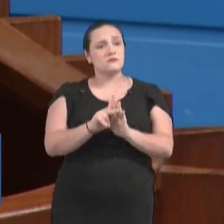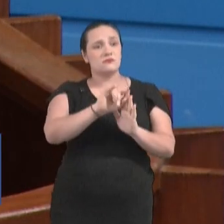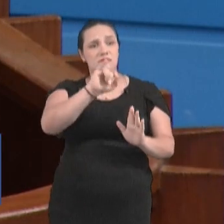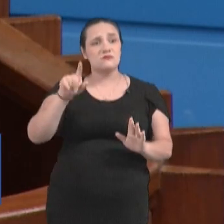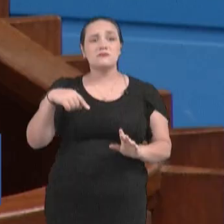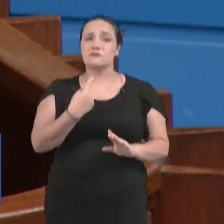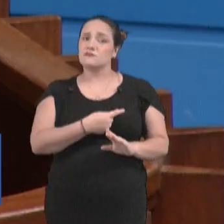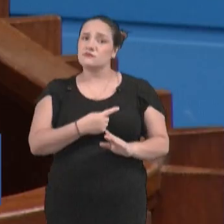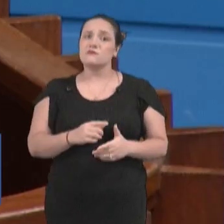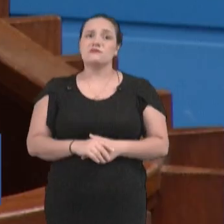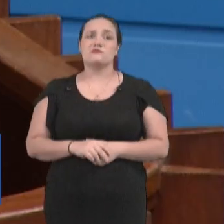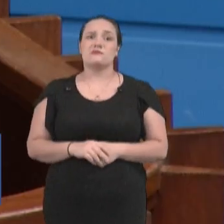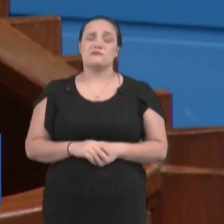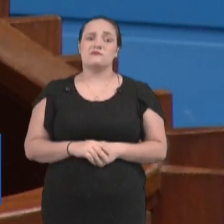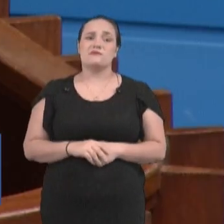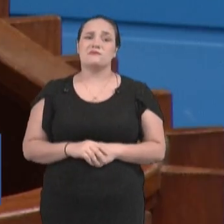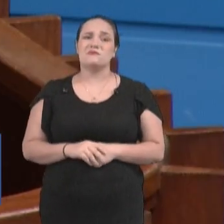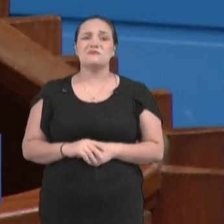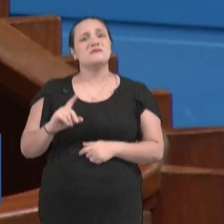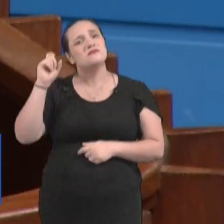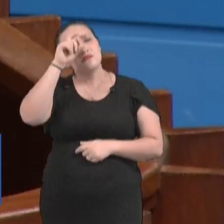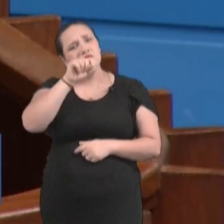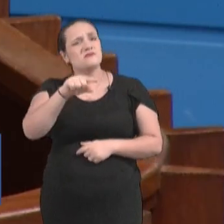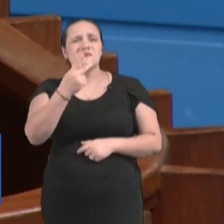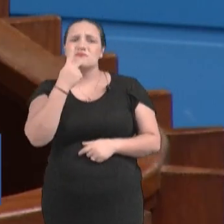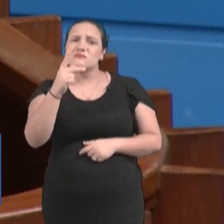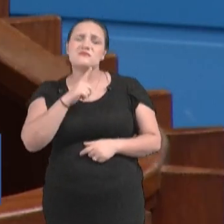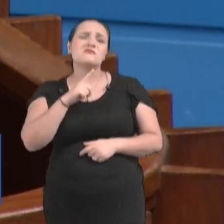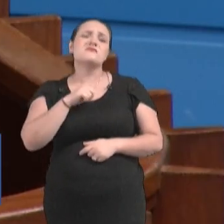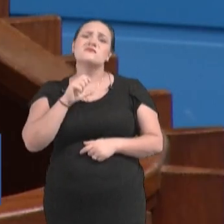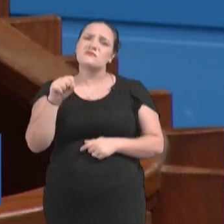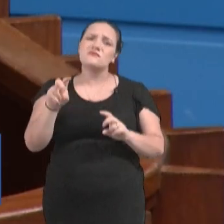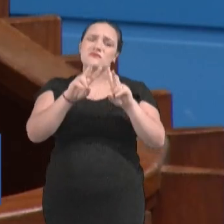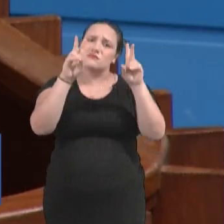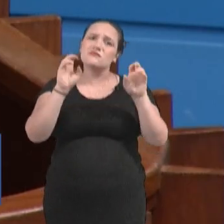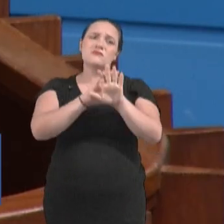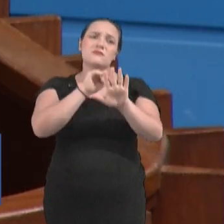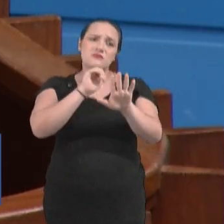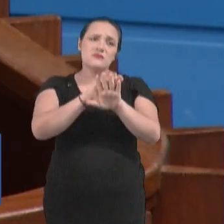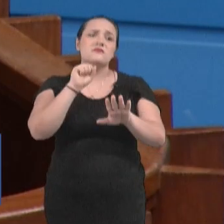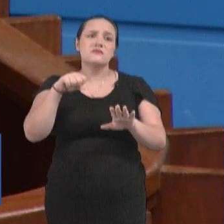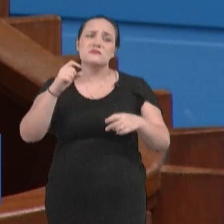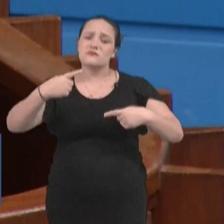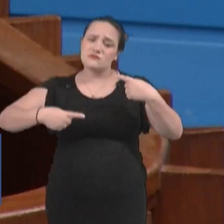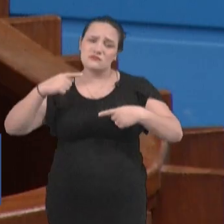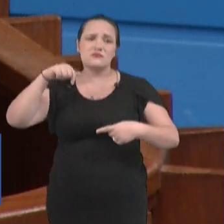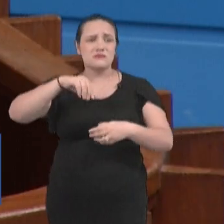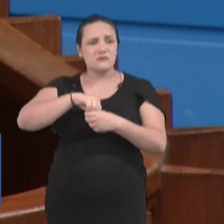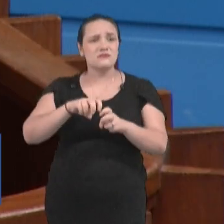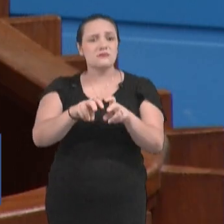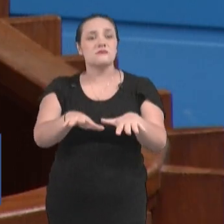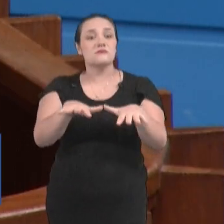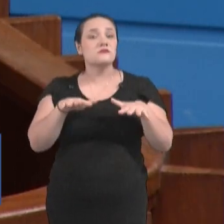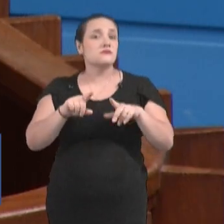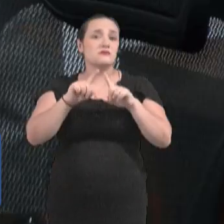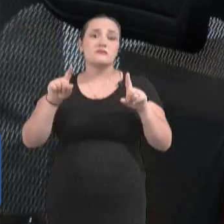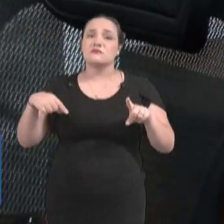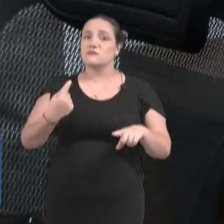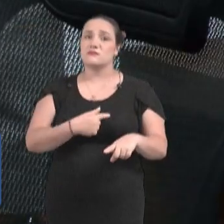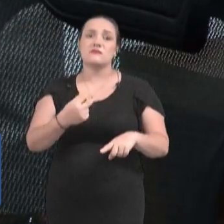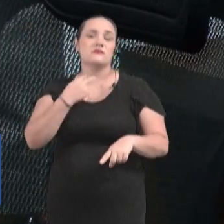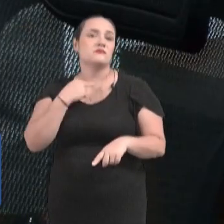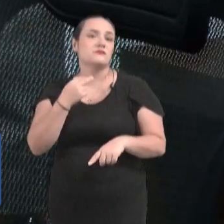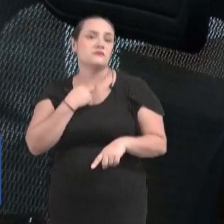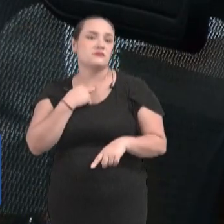parte, delicado, Vossa Excelência colocou, tem questões ideológicas que serão debatidas no plenário, mas nós não podemos